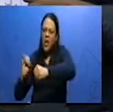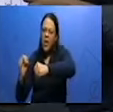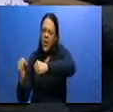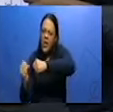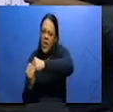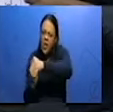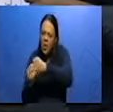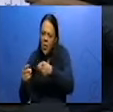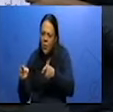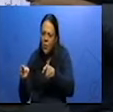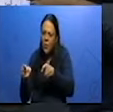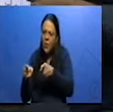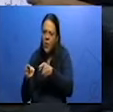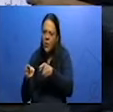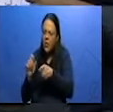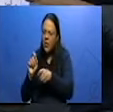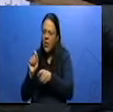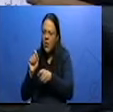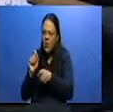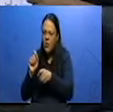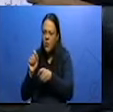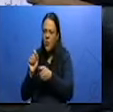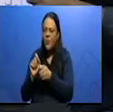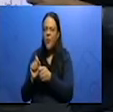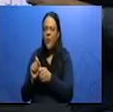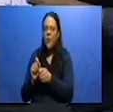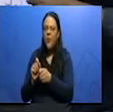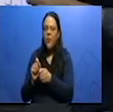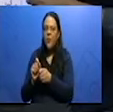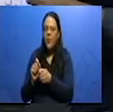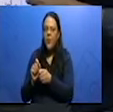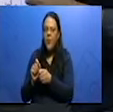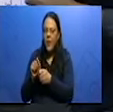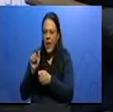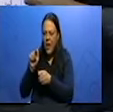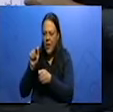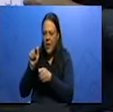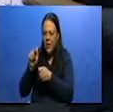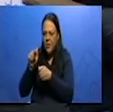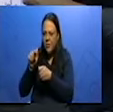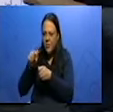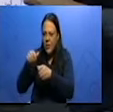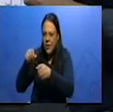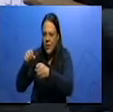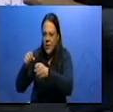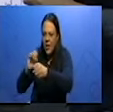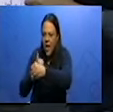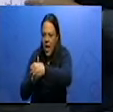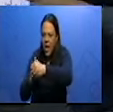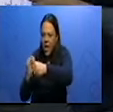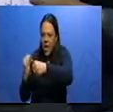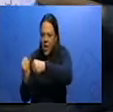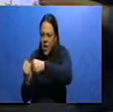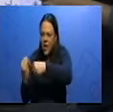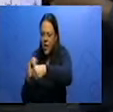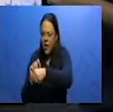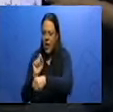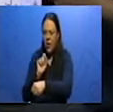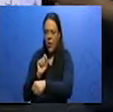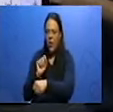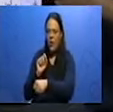não aparece no mapa. Fica aqui, pertence à Mauritânia, aqui fica numa ilhazinha. Quer dizer, esse forte